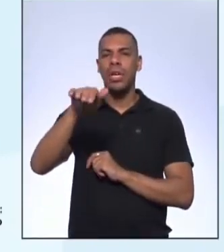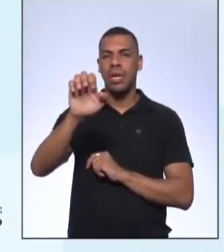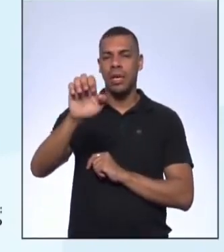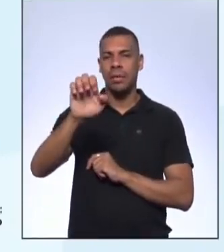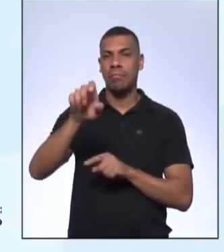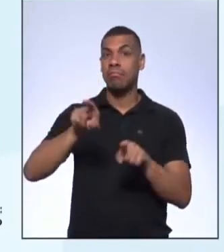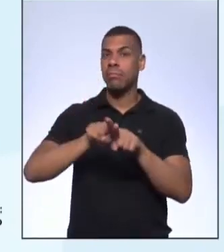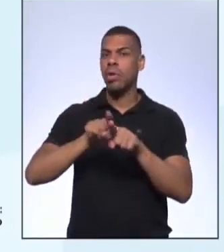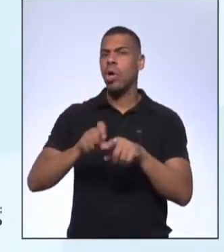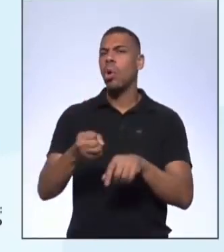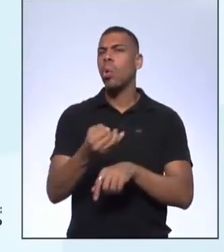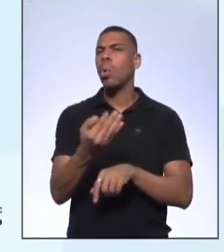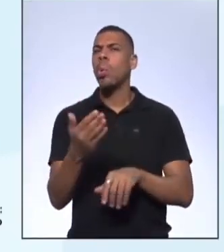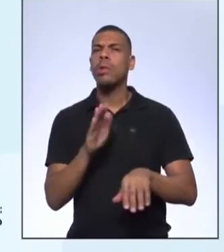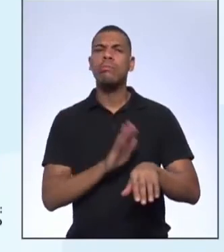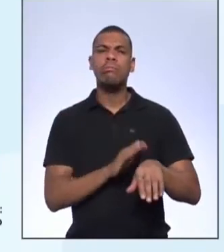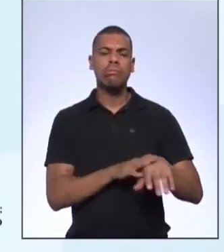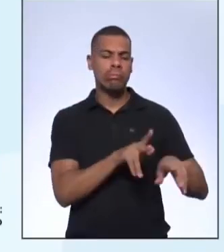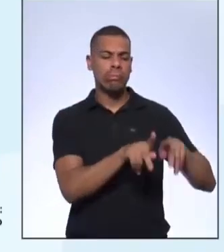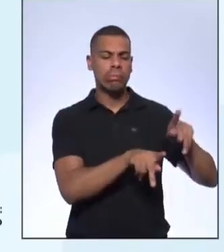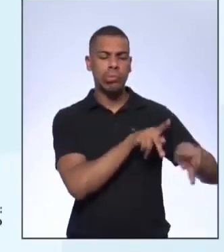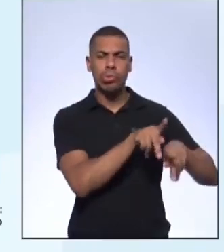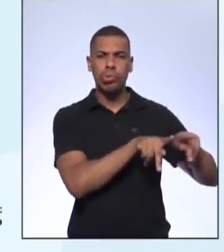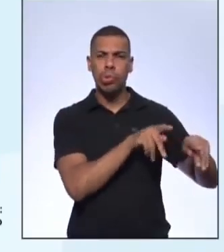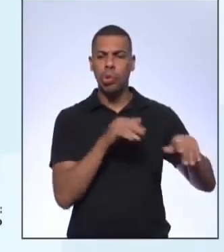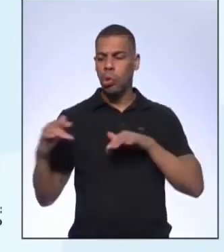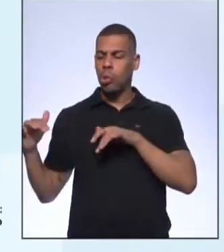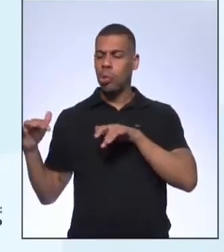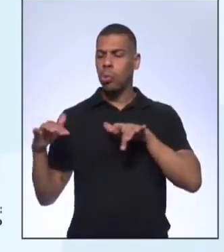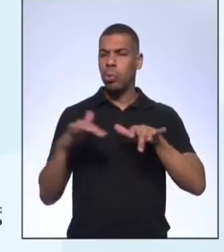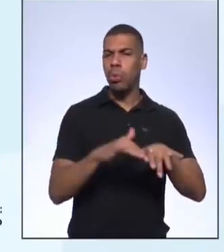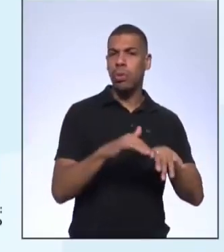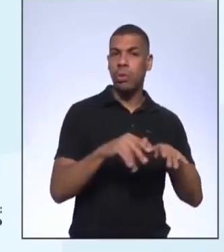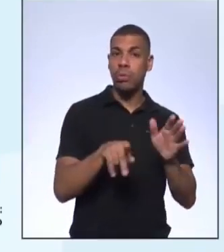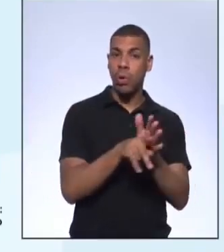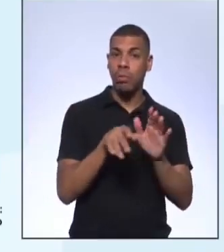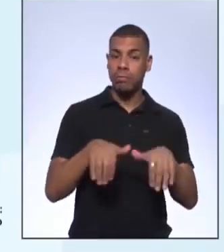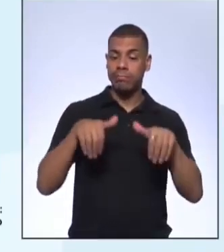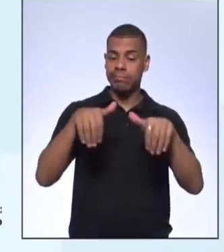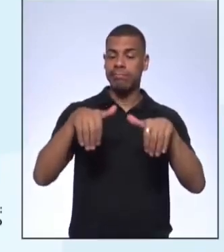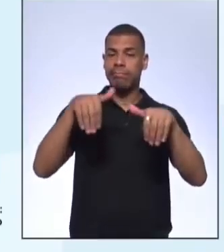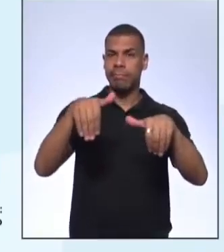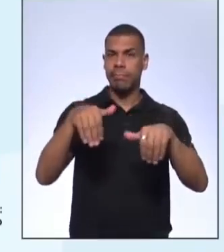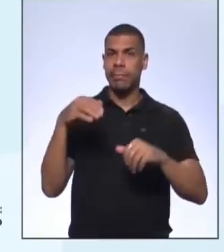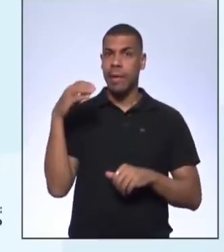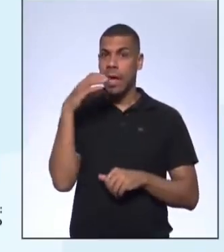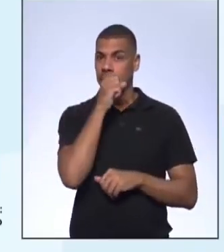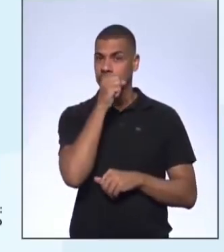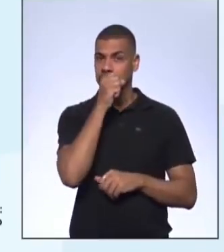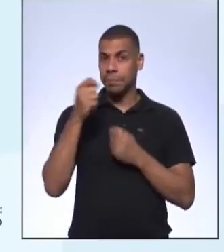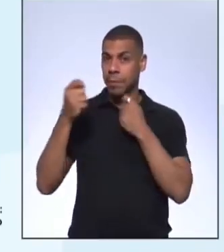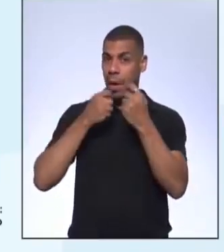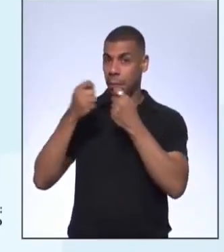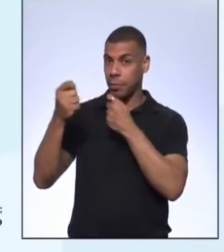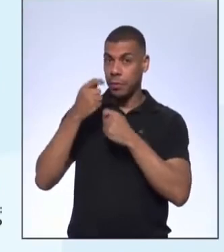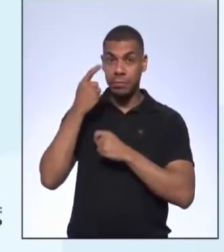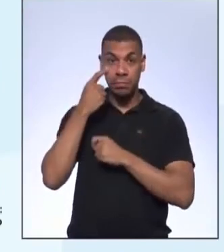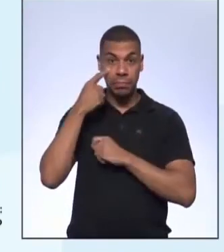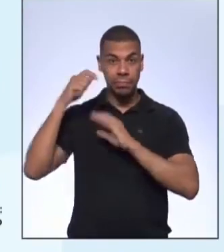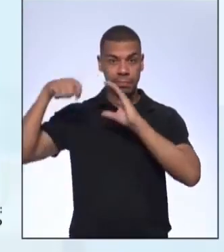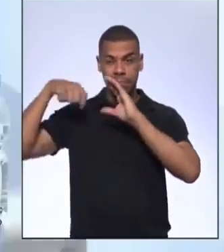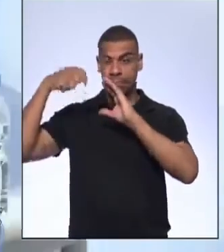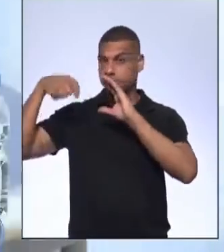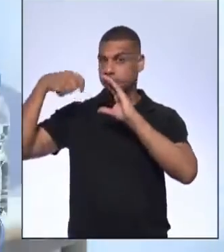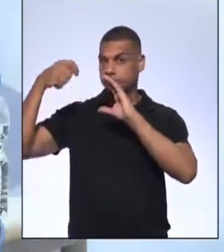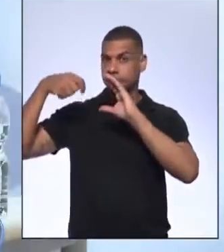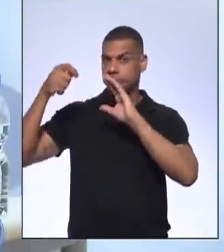como e quando esses povos chegaram na Austrália, né, a partir de uma rápida reportagem. Então,